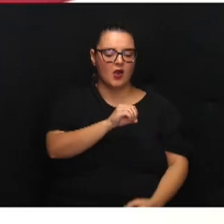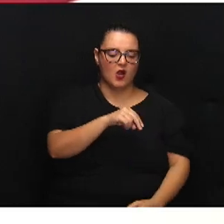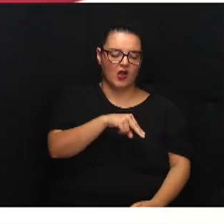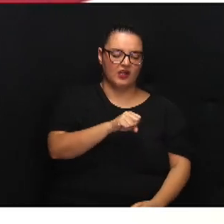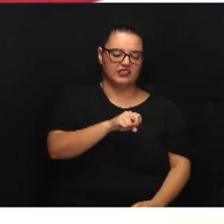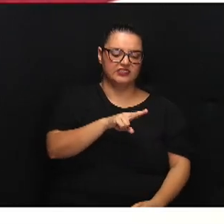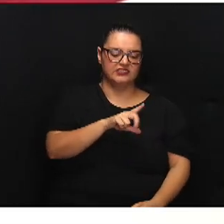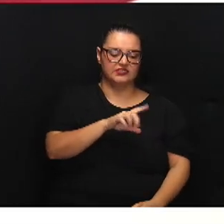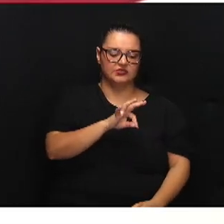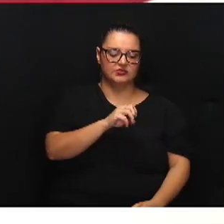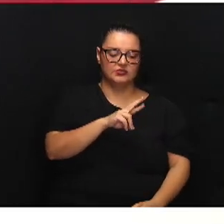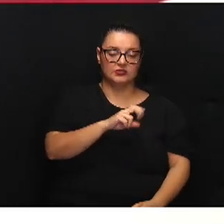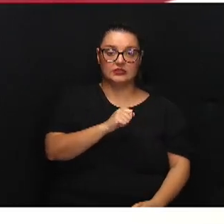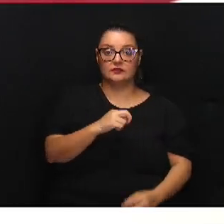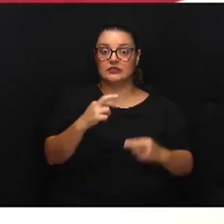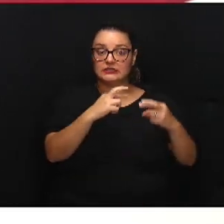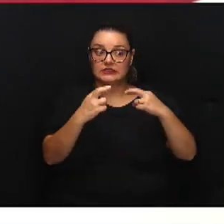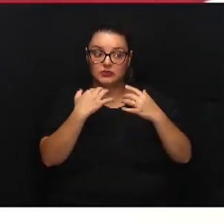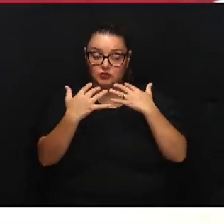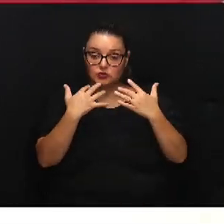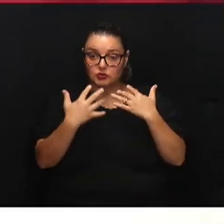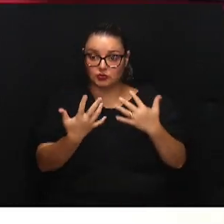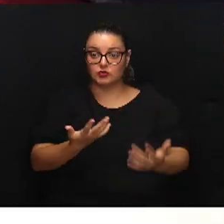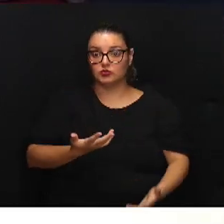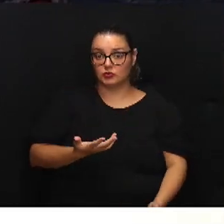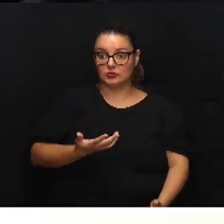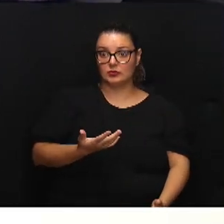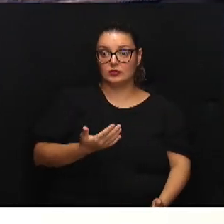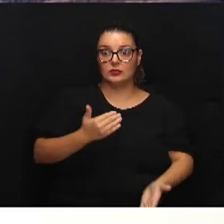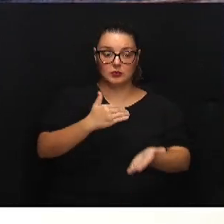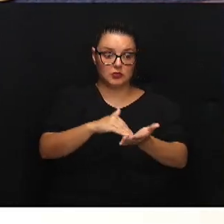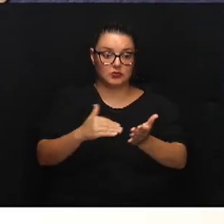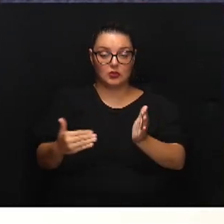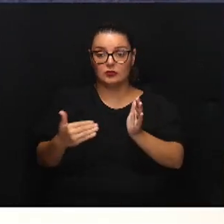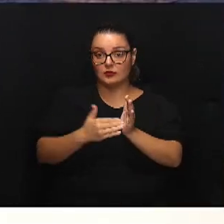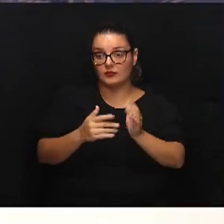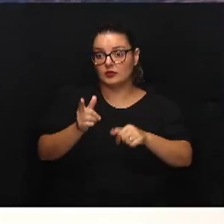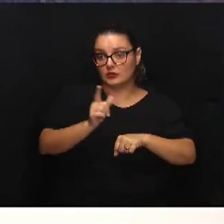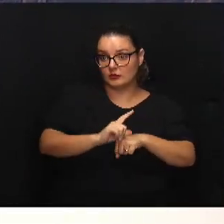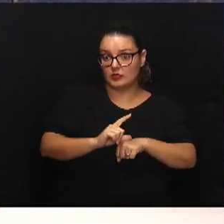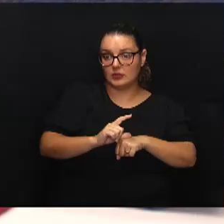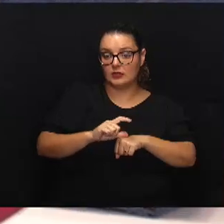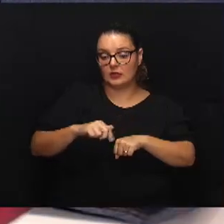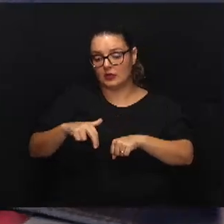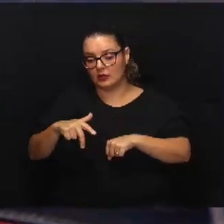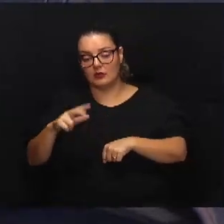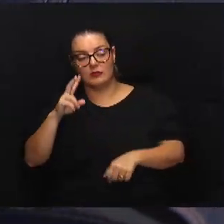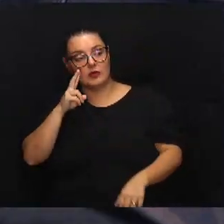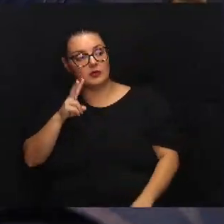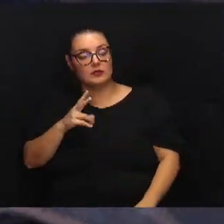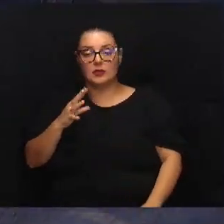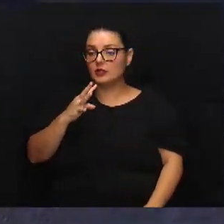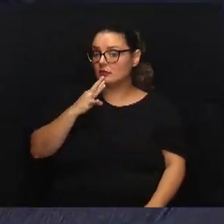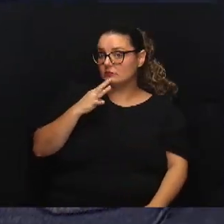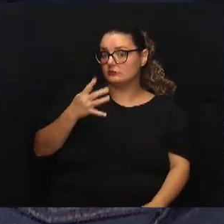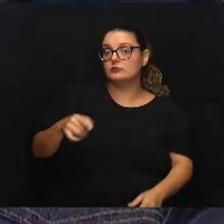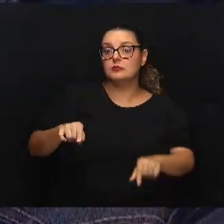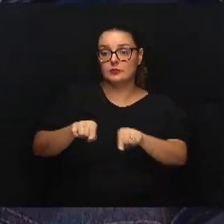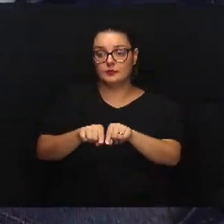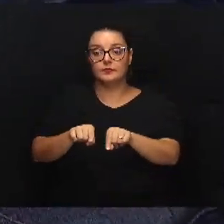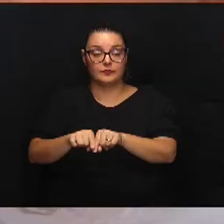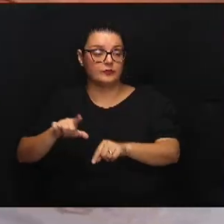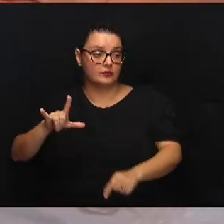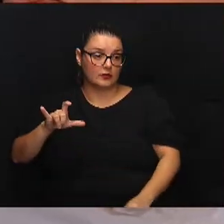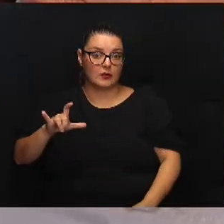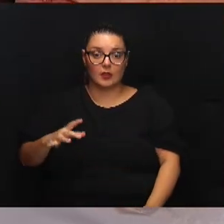vem, faz análise de cores aqui comigo, né, que é meu escritório no fundo da loja, e aí passa pela loja, conhece, também pelo Instagram, porque